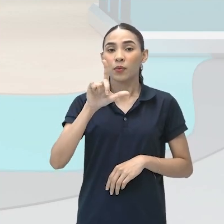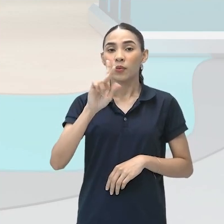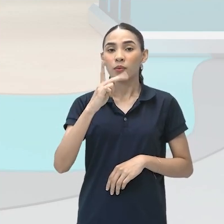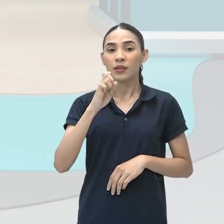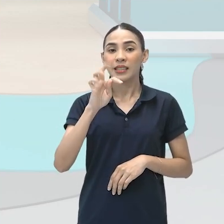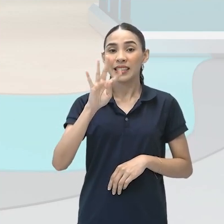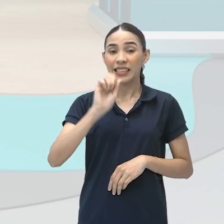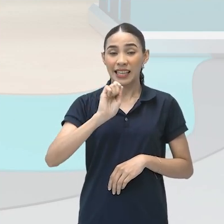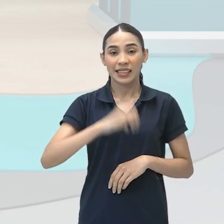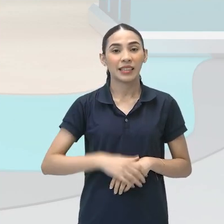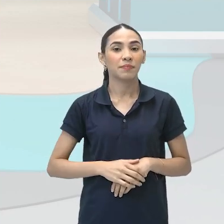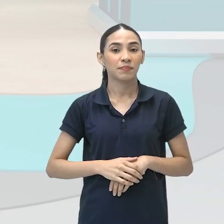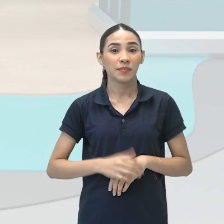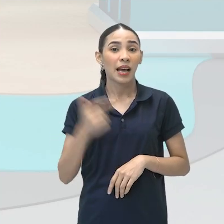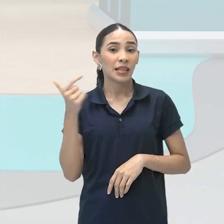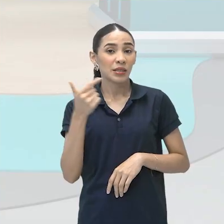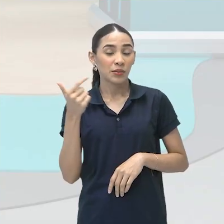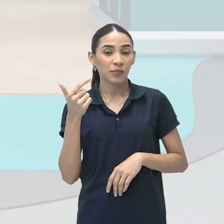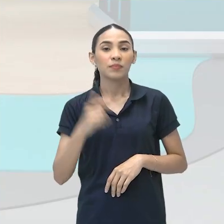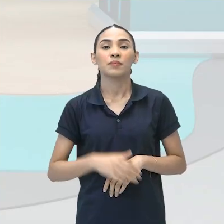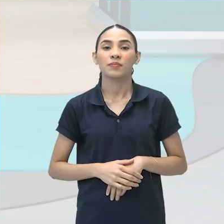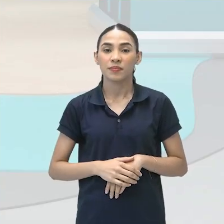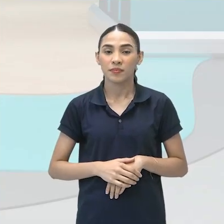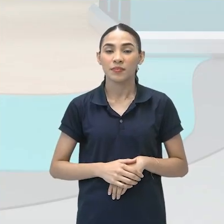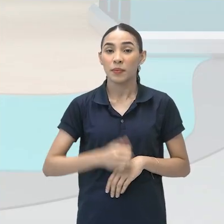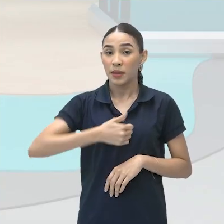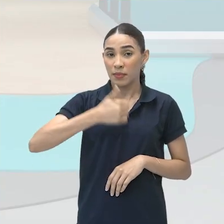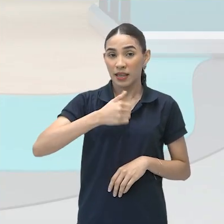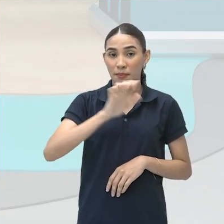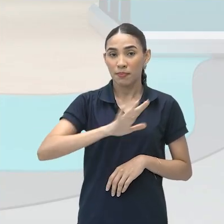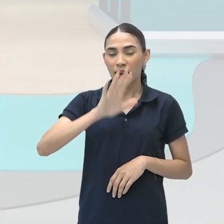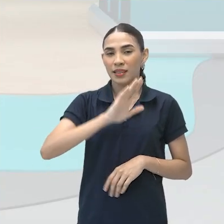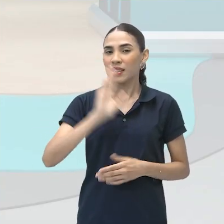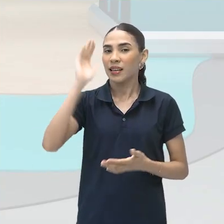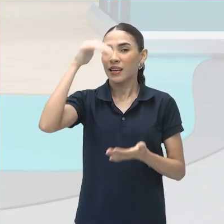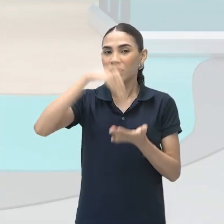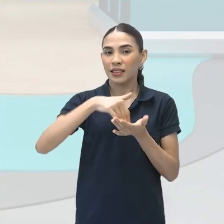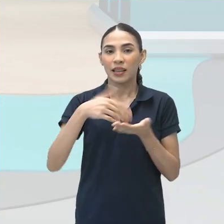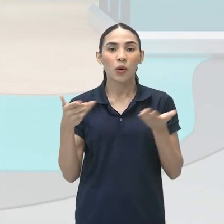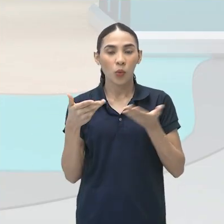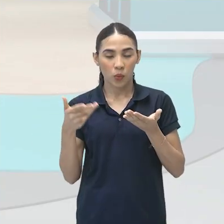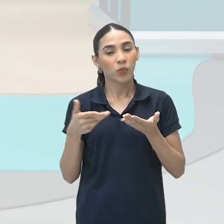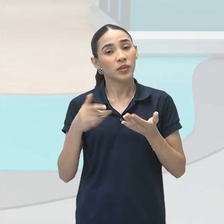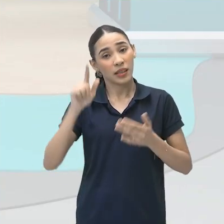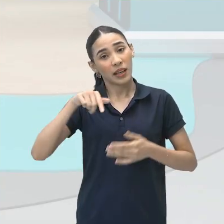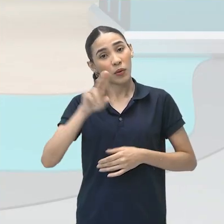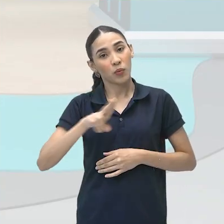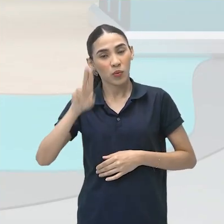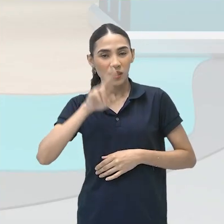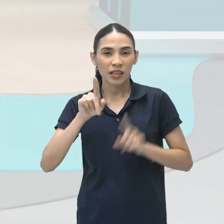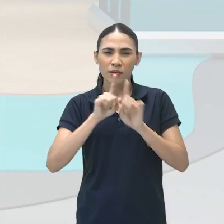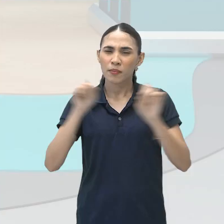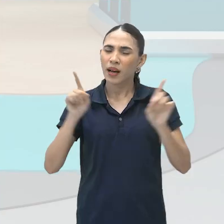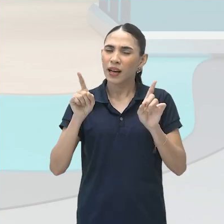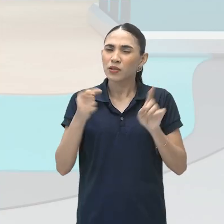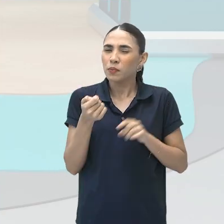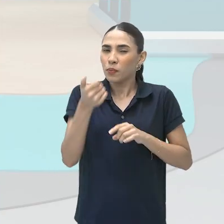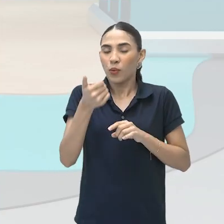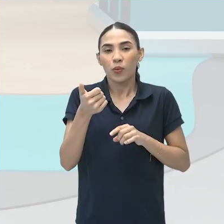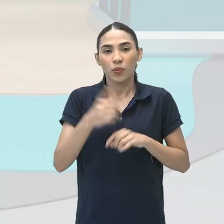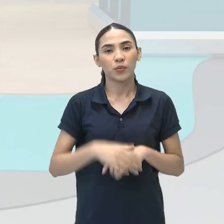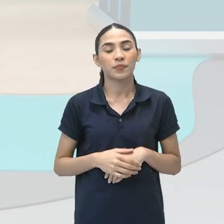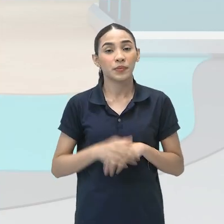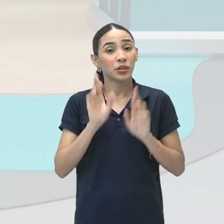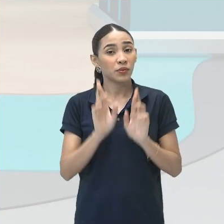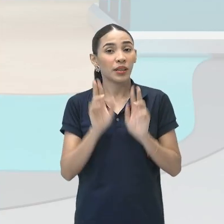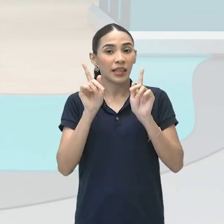apareceu, claro, né? E ele, até os dias atuais, é utilizado, mas não com tanta precisão e não com aquele